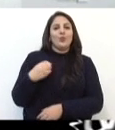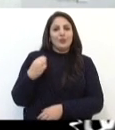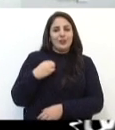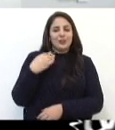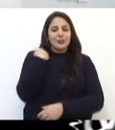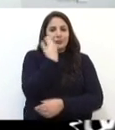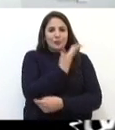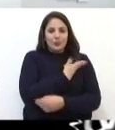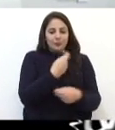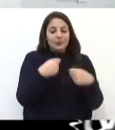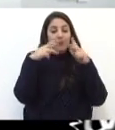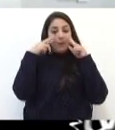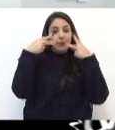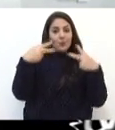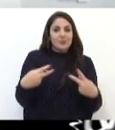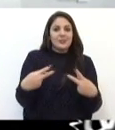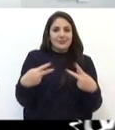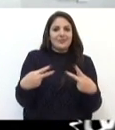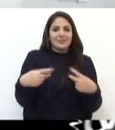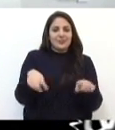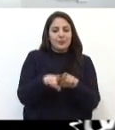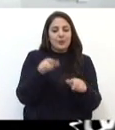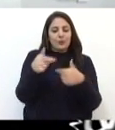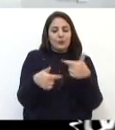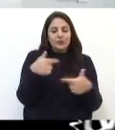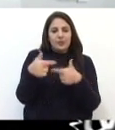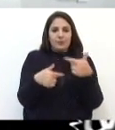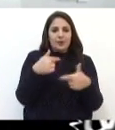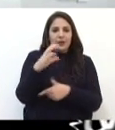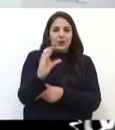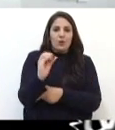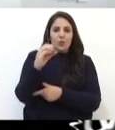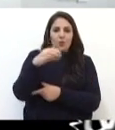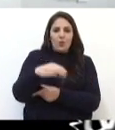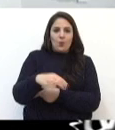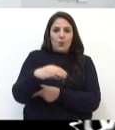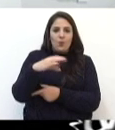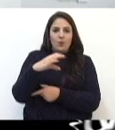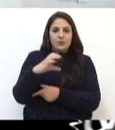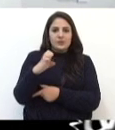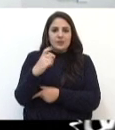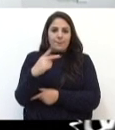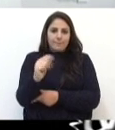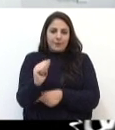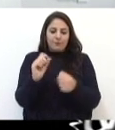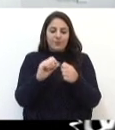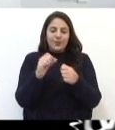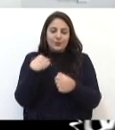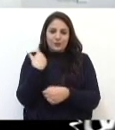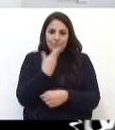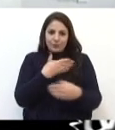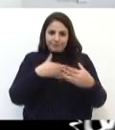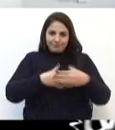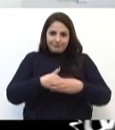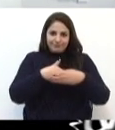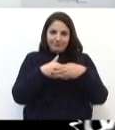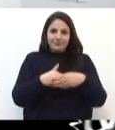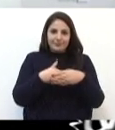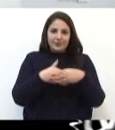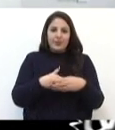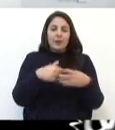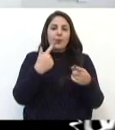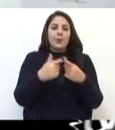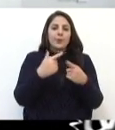voluntária, nós temos que reconhecer e saudar o trabalho que o Concepro tem feito. Então fica aqui, mais uma vez, os nossos